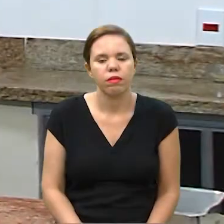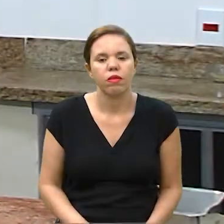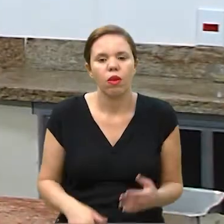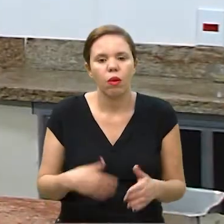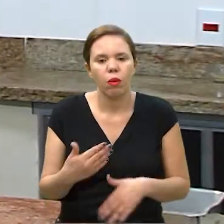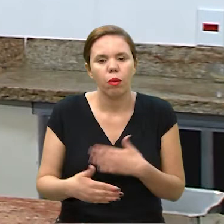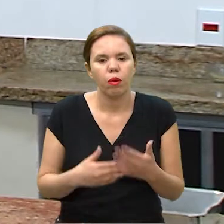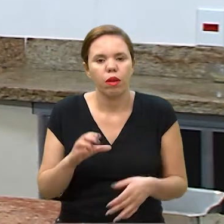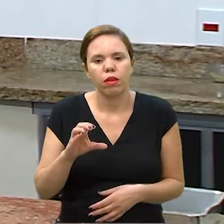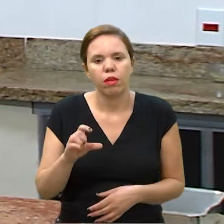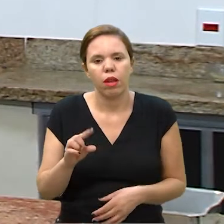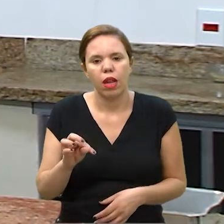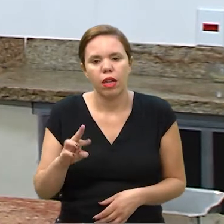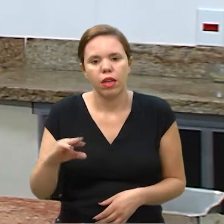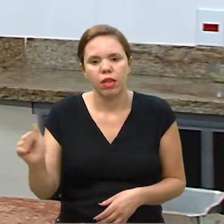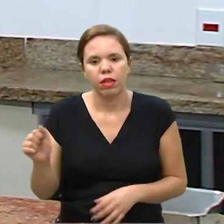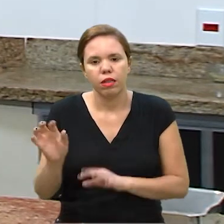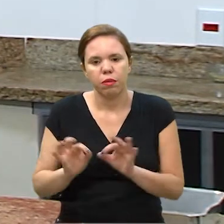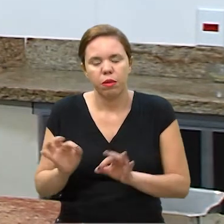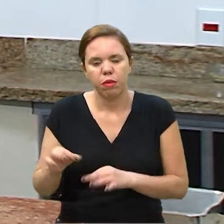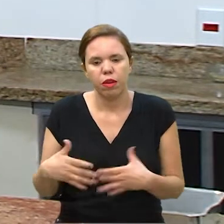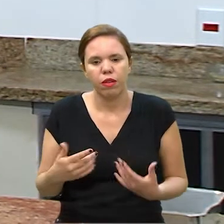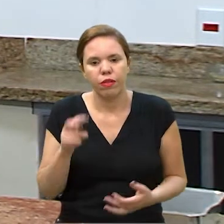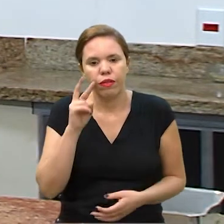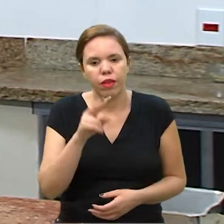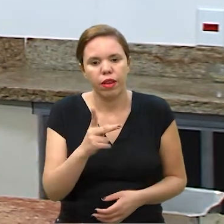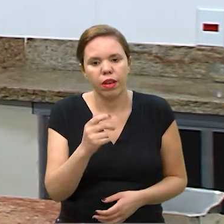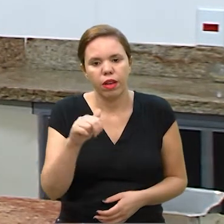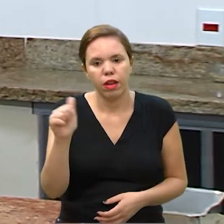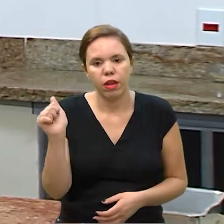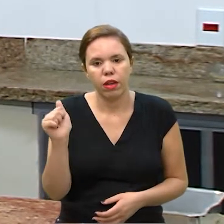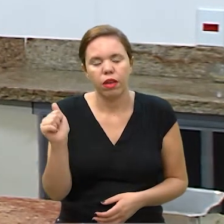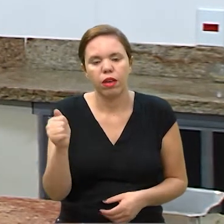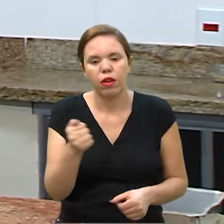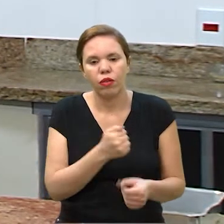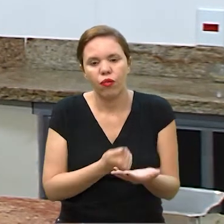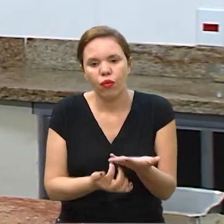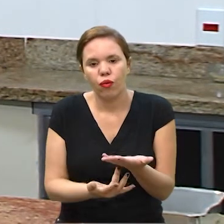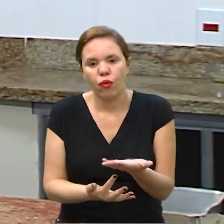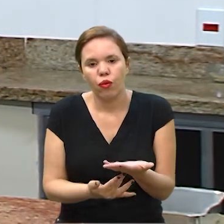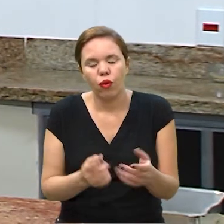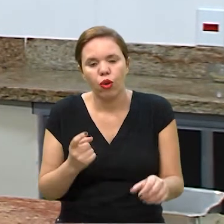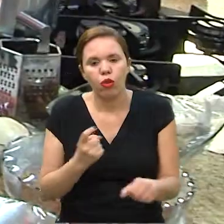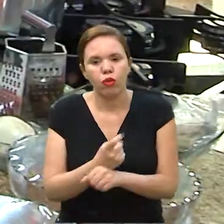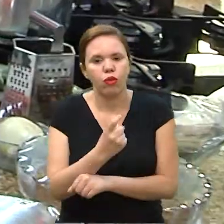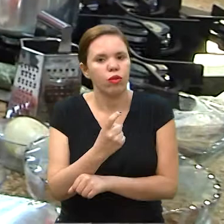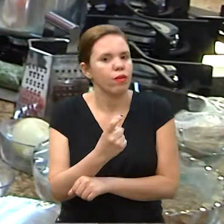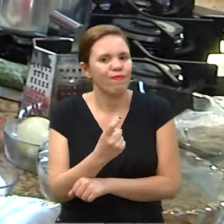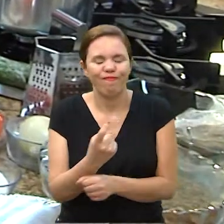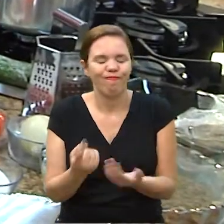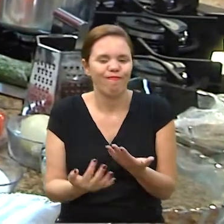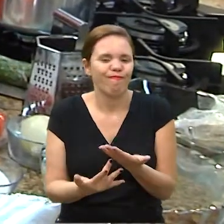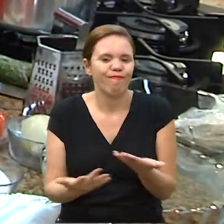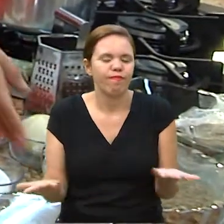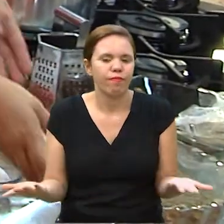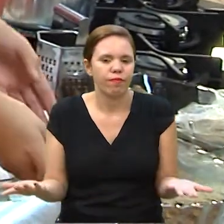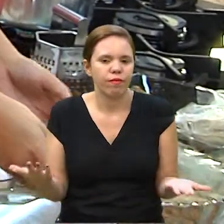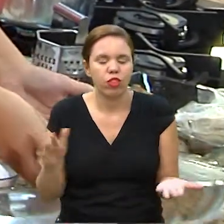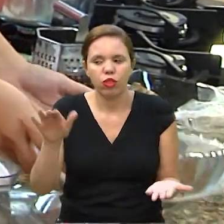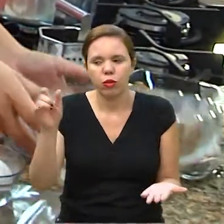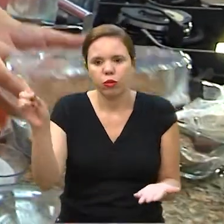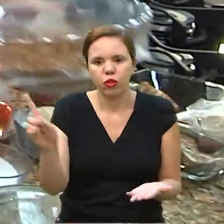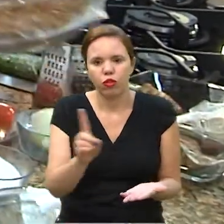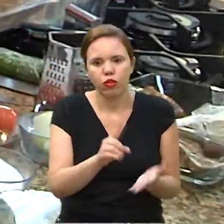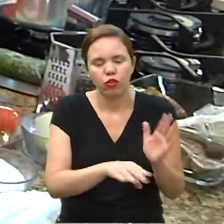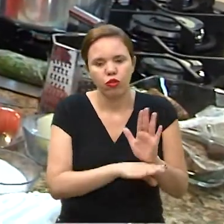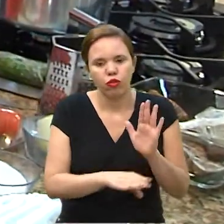Enquanto Clarita se prepara, vamos ver Hannah, que ao colocar a receita no forno, descobriu que não estava aceso. Ela chamou o